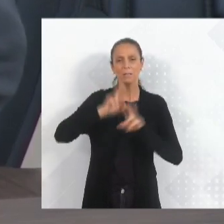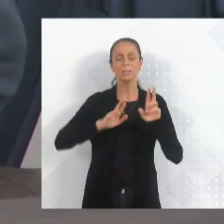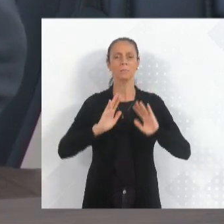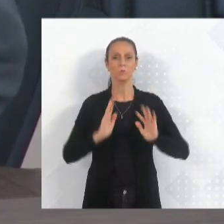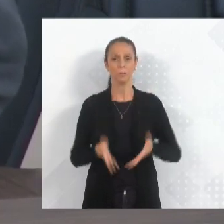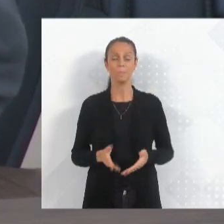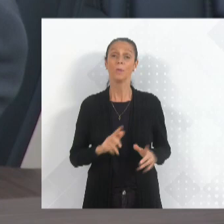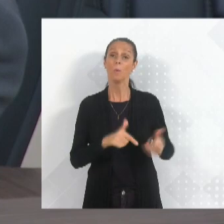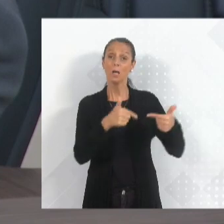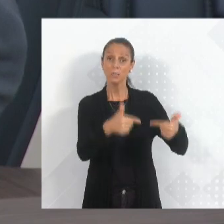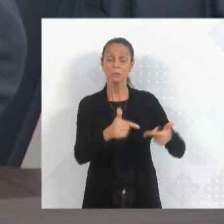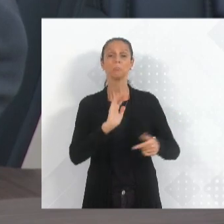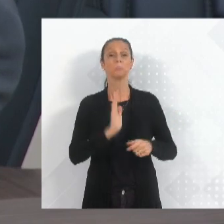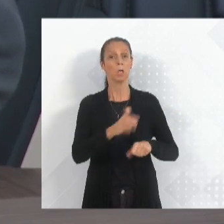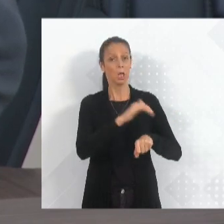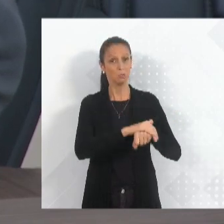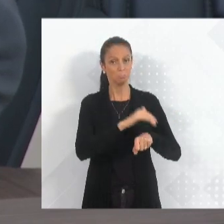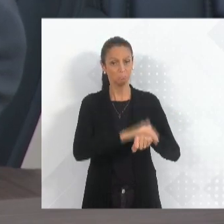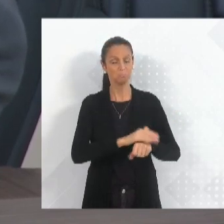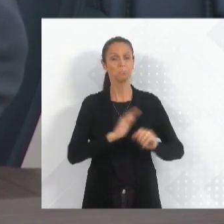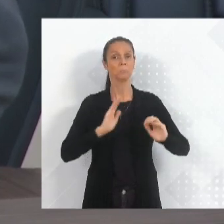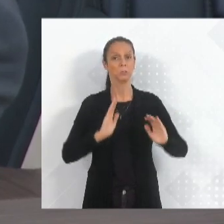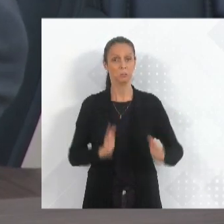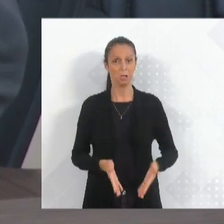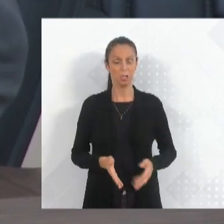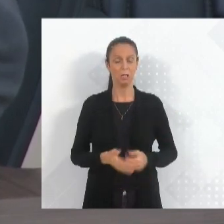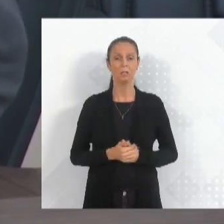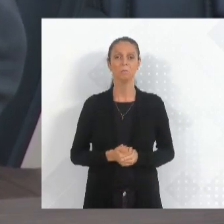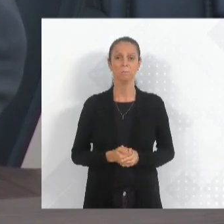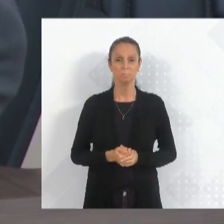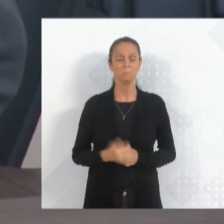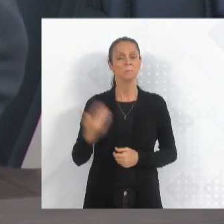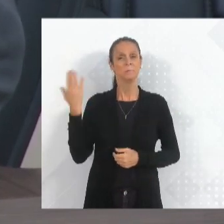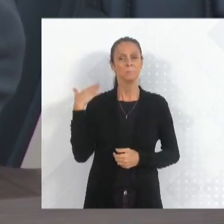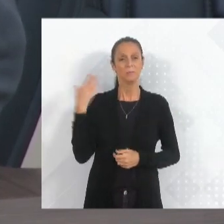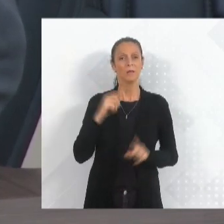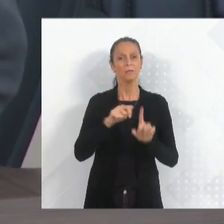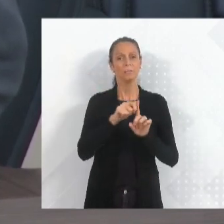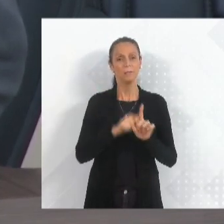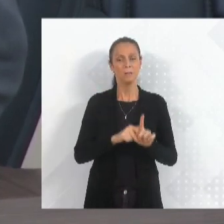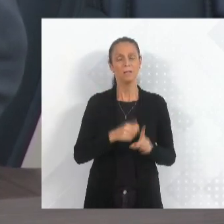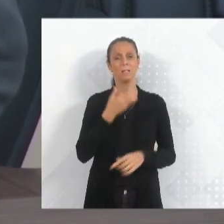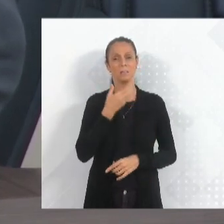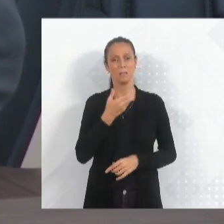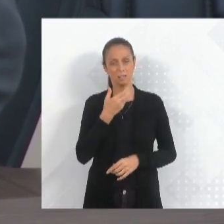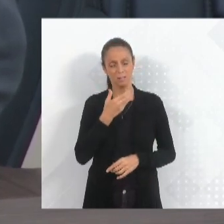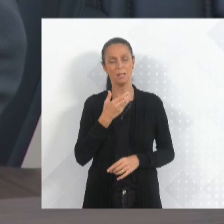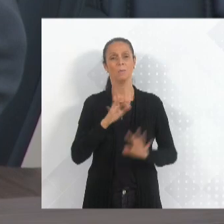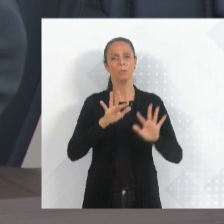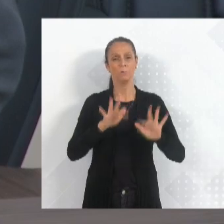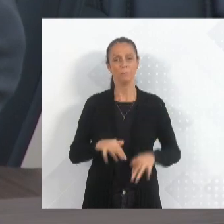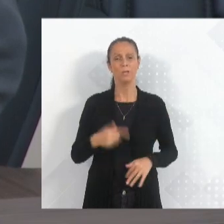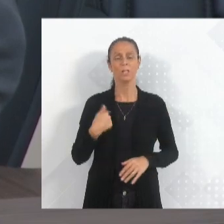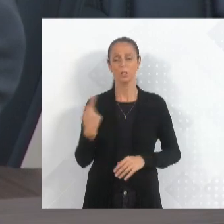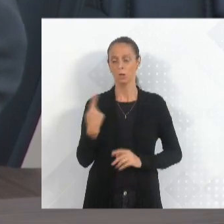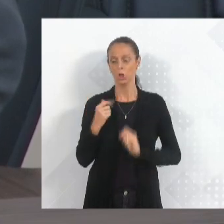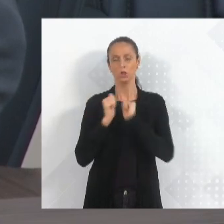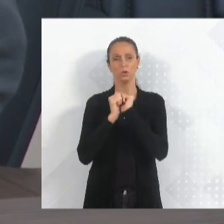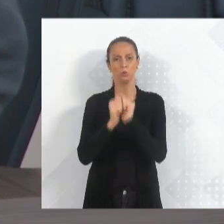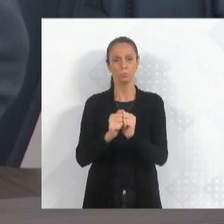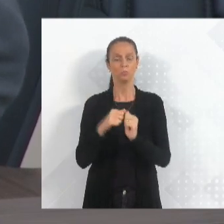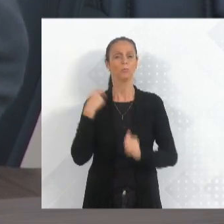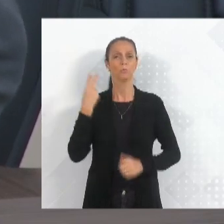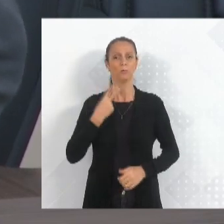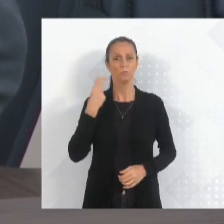já foram implementadas, né? Isso lá, no final de dezembro, eu fui lá com o vereador Adriano, o vereador